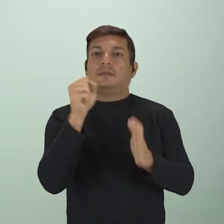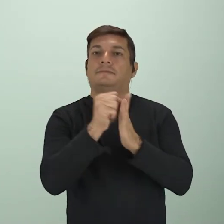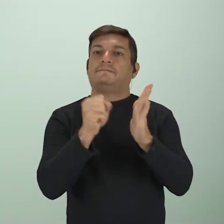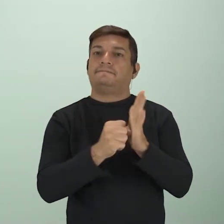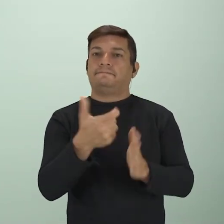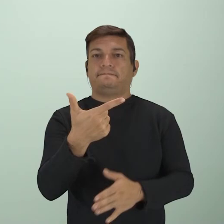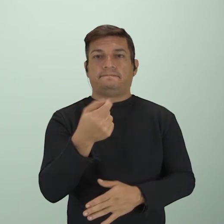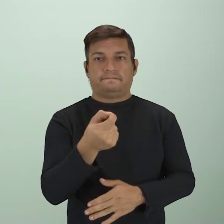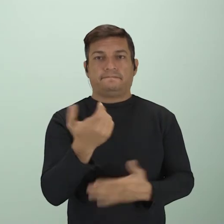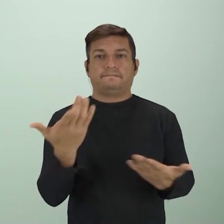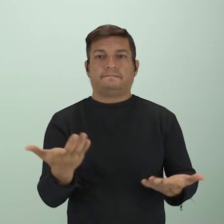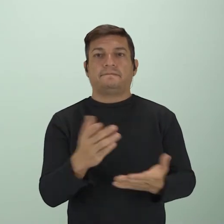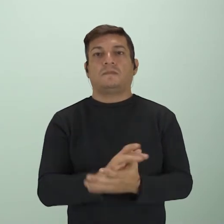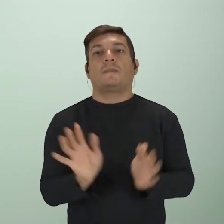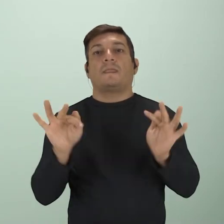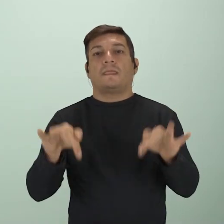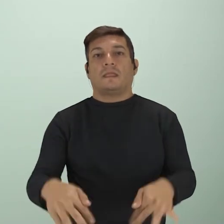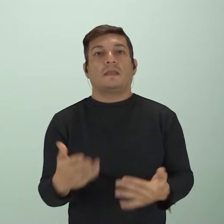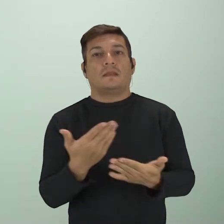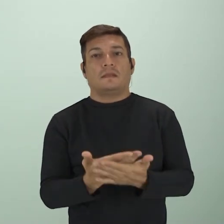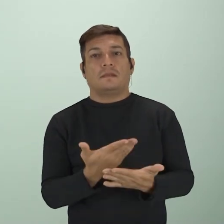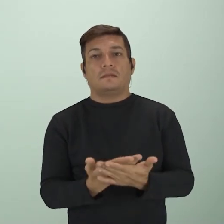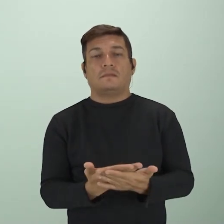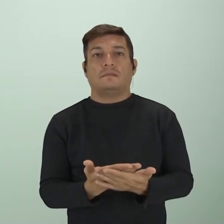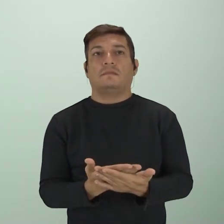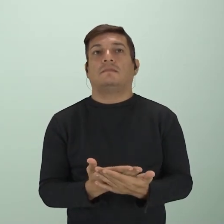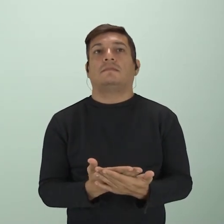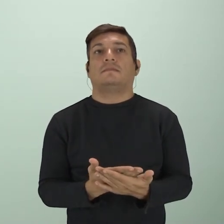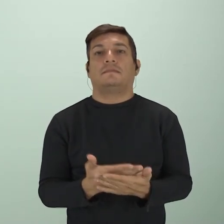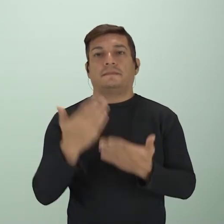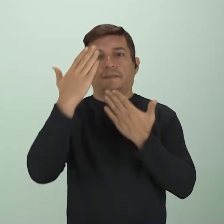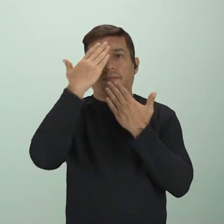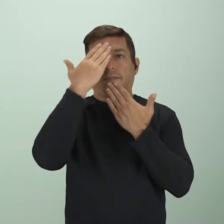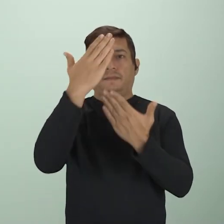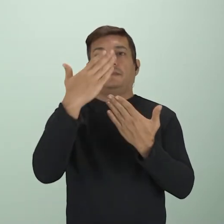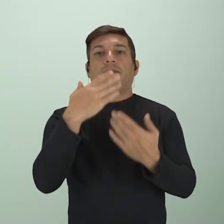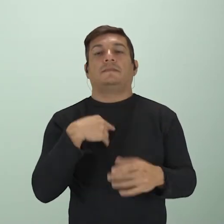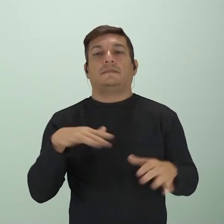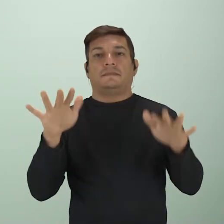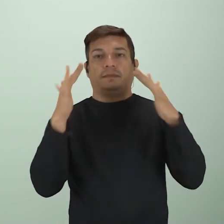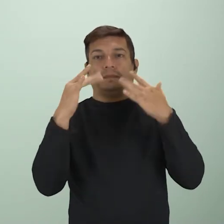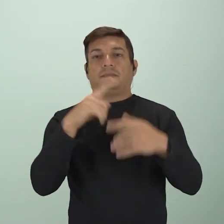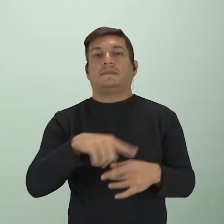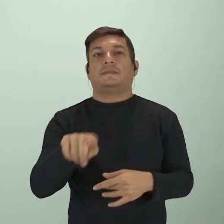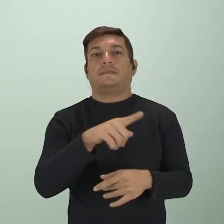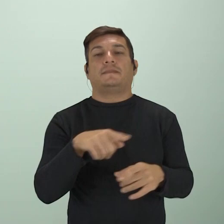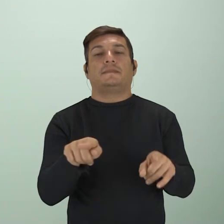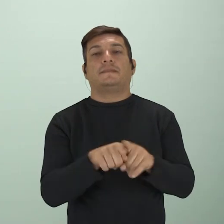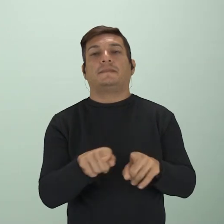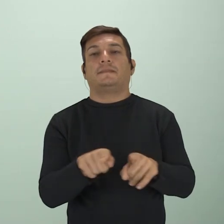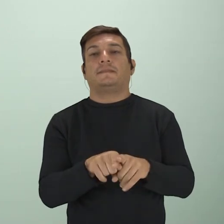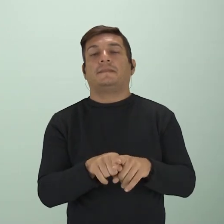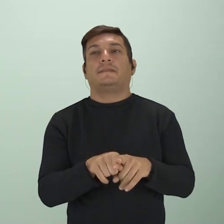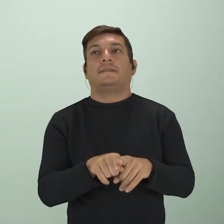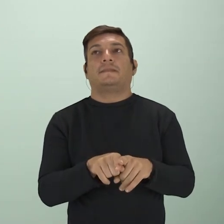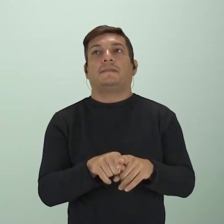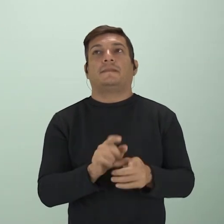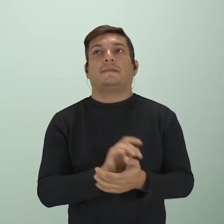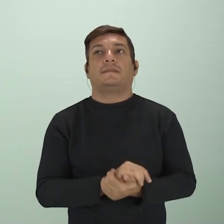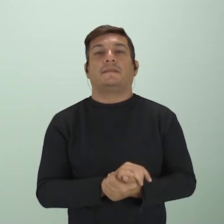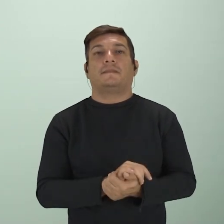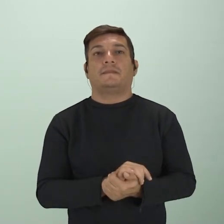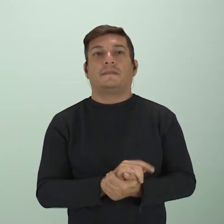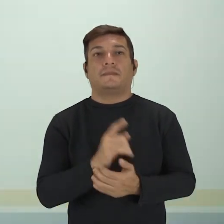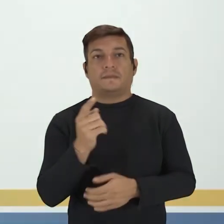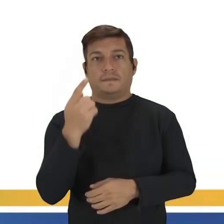XX. Pessoal, encerramos aqui a nossa aula, né? Muito obrigada pela atenção de vocês. E